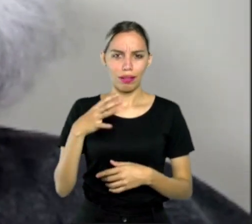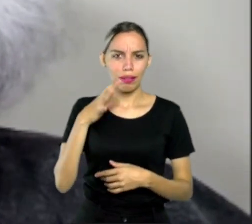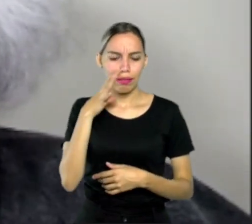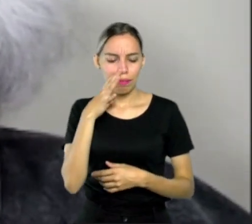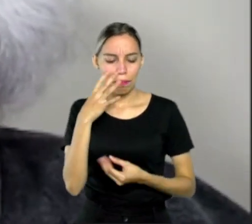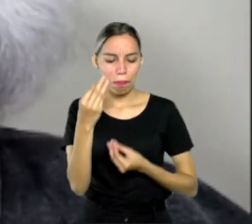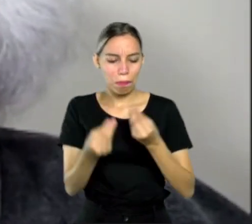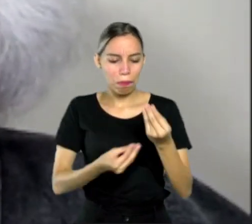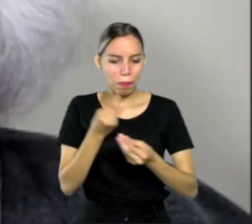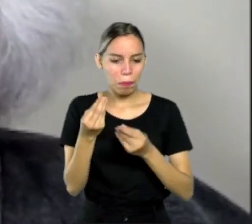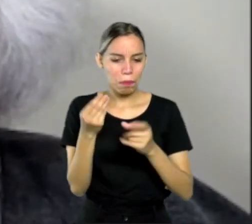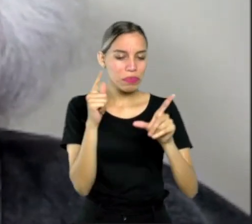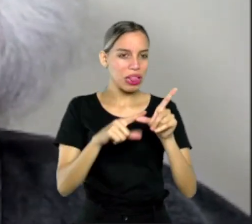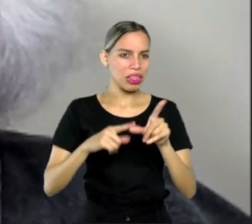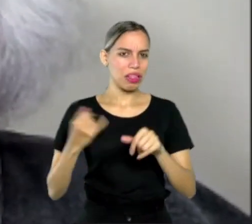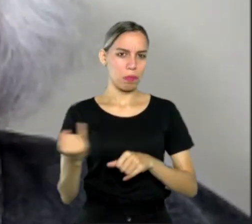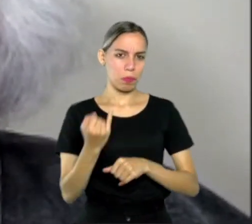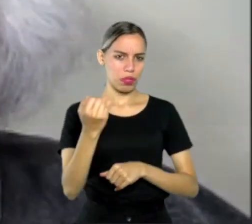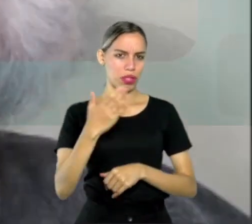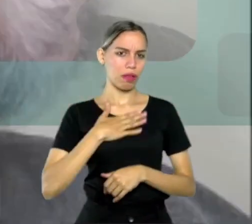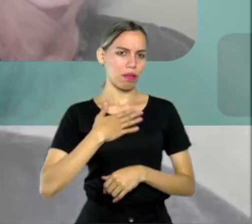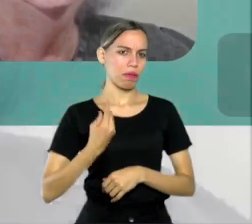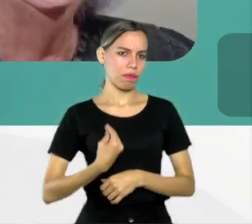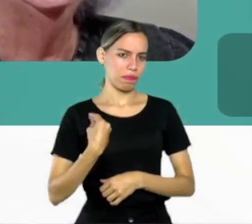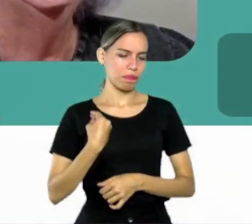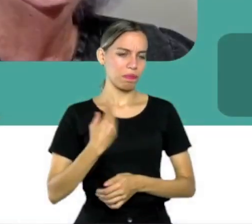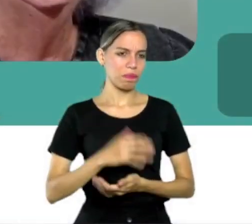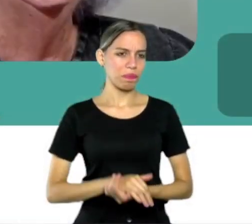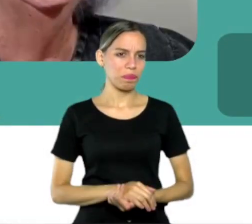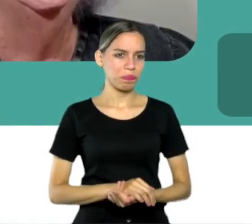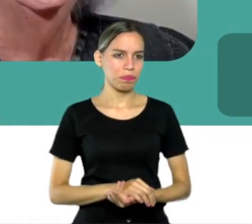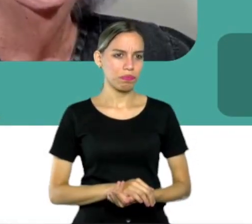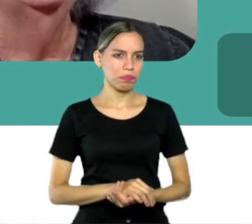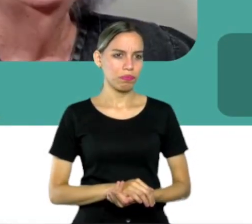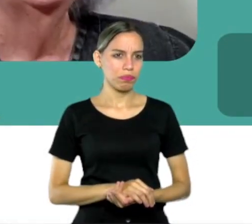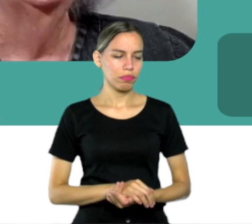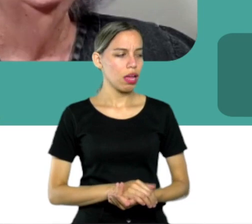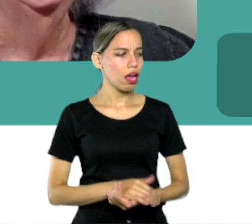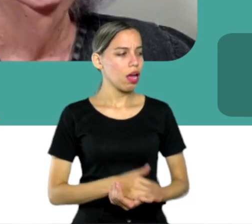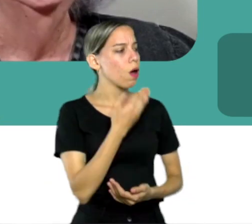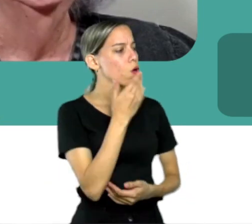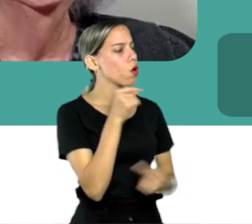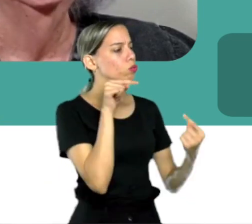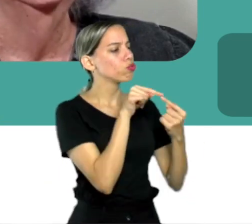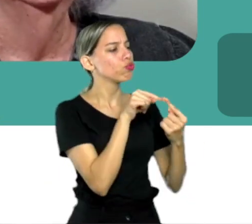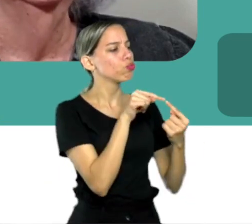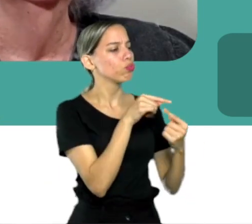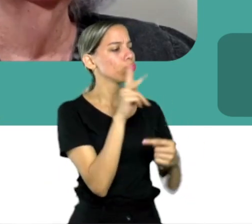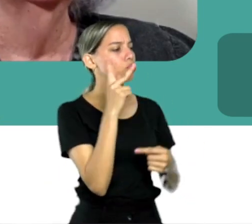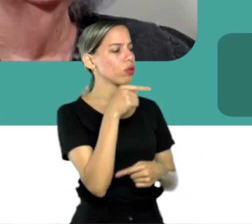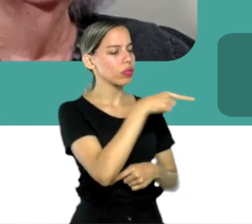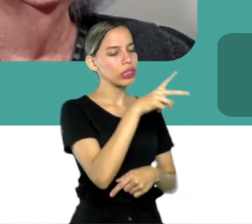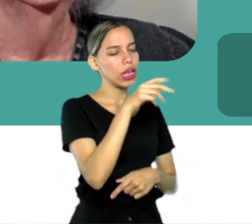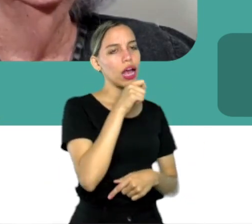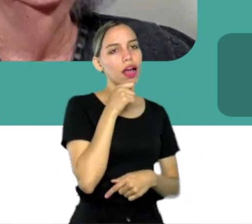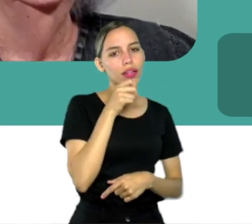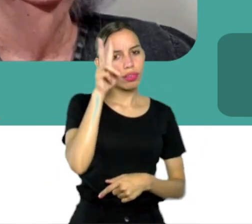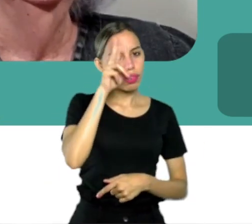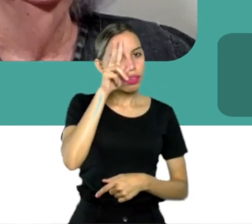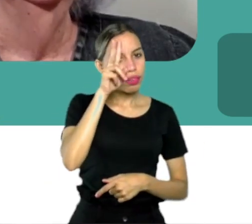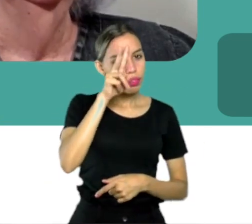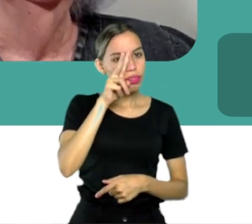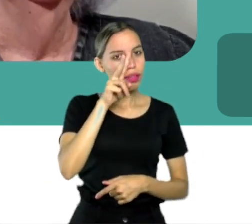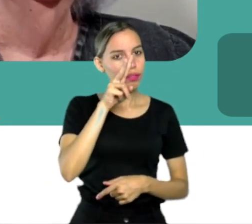se eu fosse, eu falo, minha alma é tatuada, hein? Que tipo de história que você lembra dessa cartilha